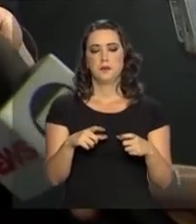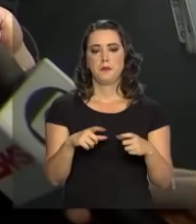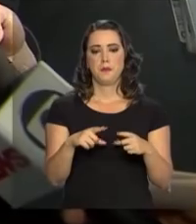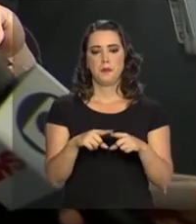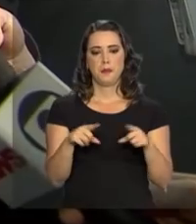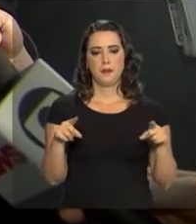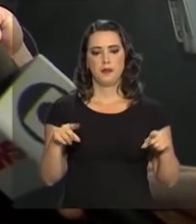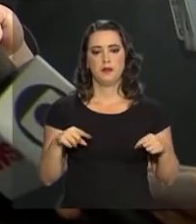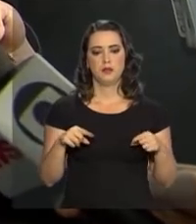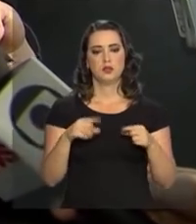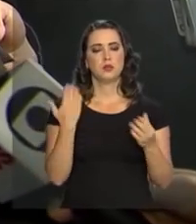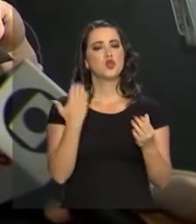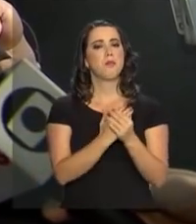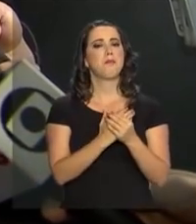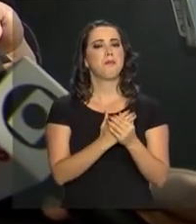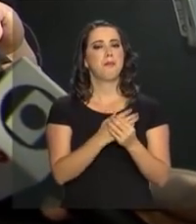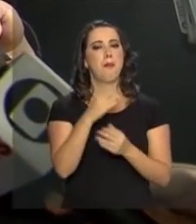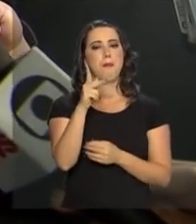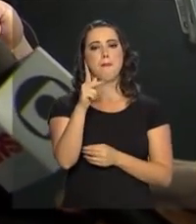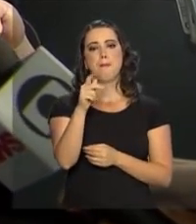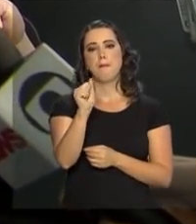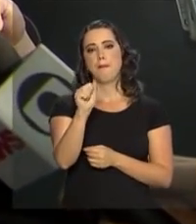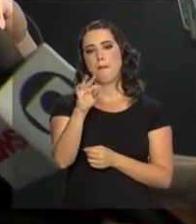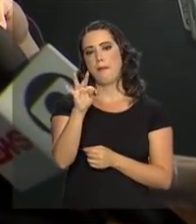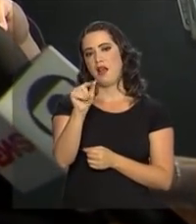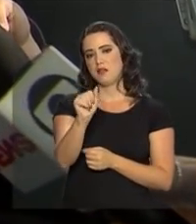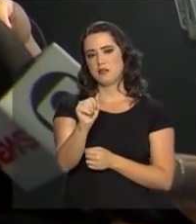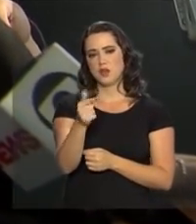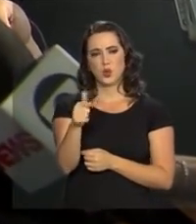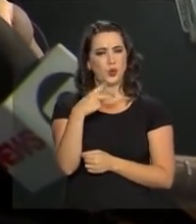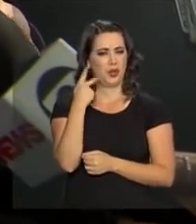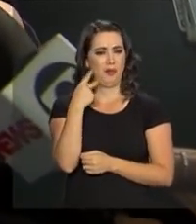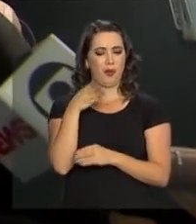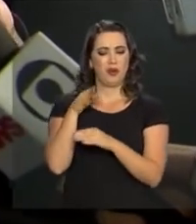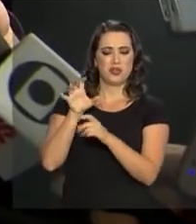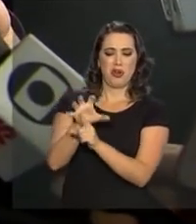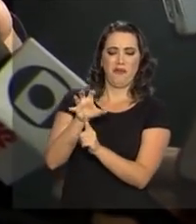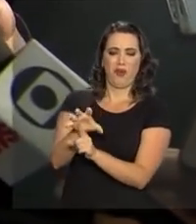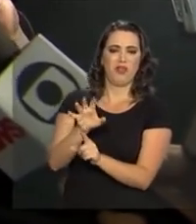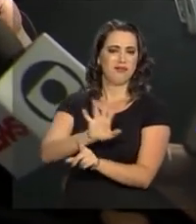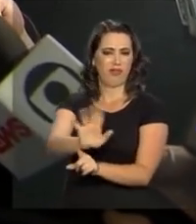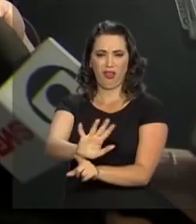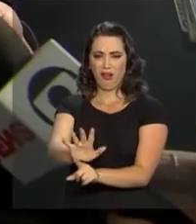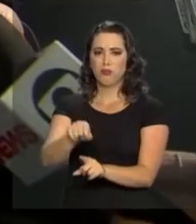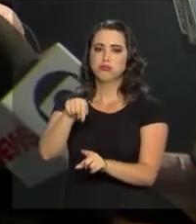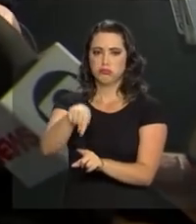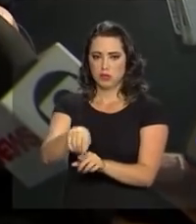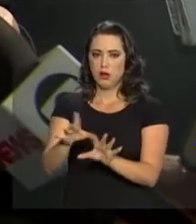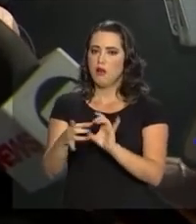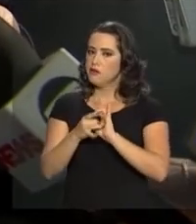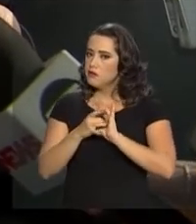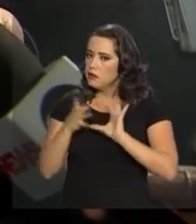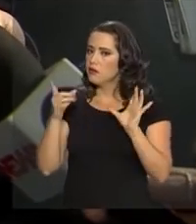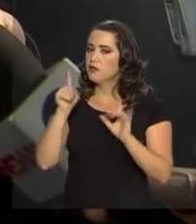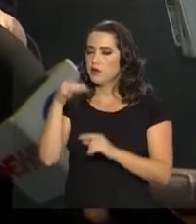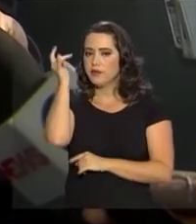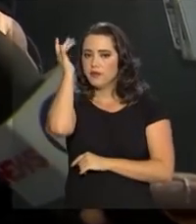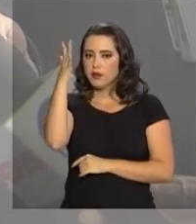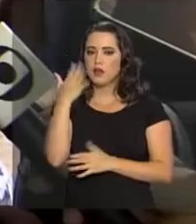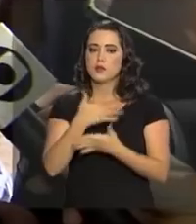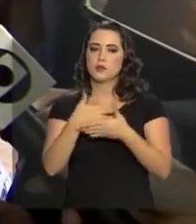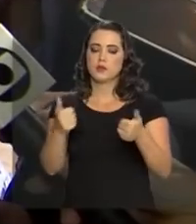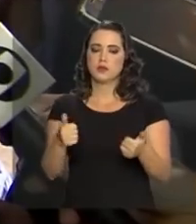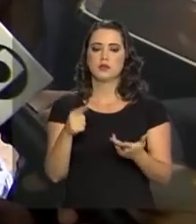está chamando de pasta, né? É pouco politizado. Não tem partidarismo ali dentro, então isso facilita bastante,